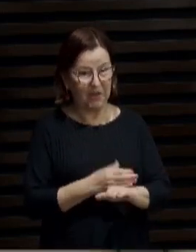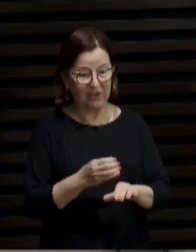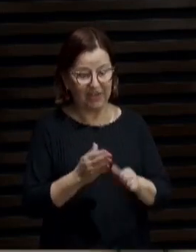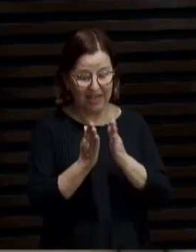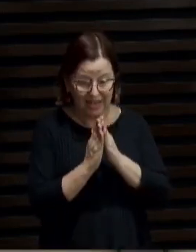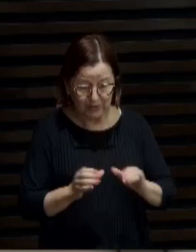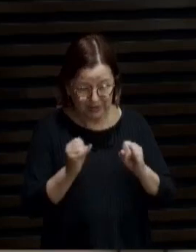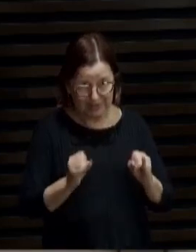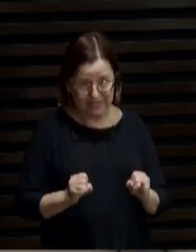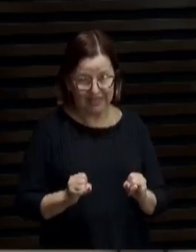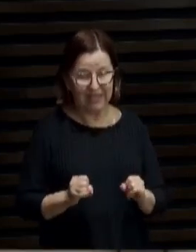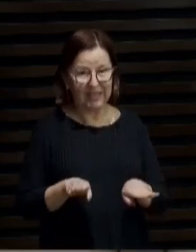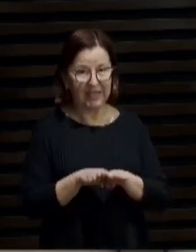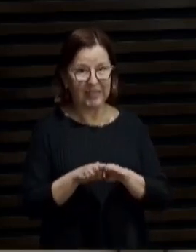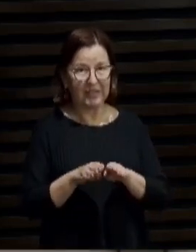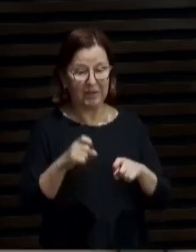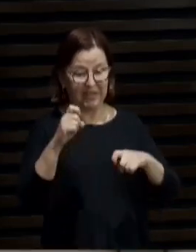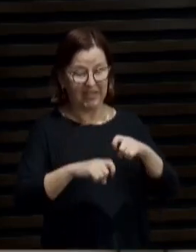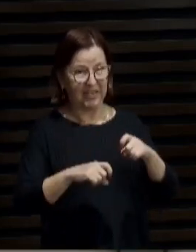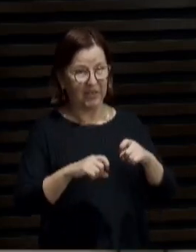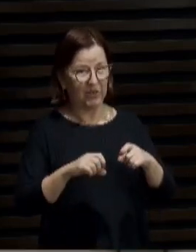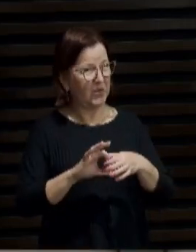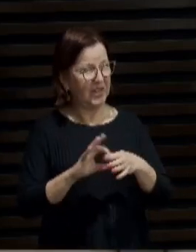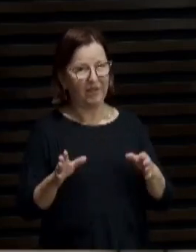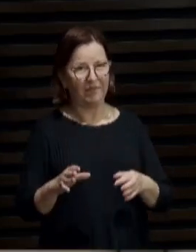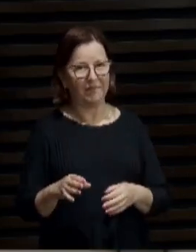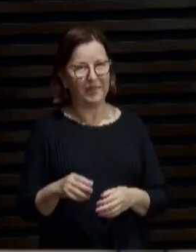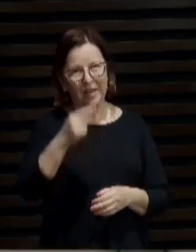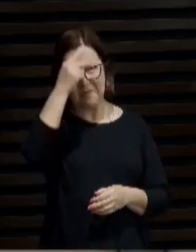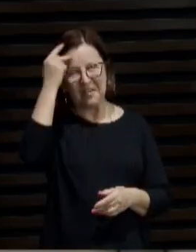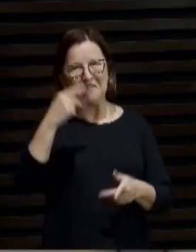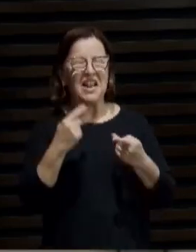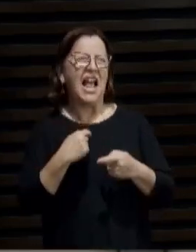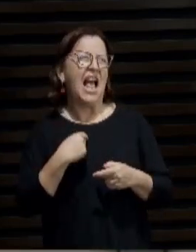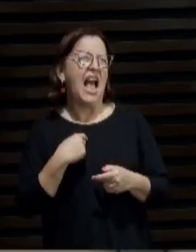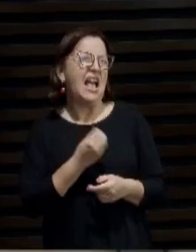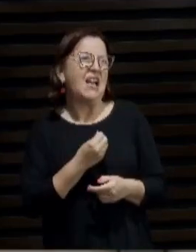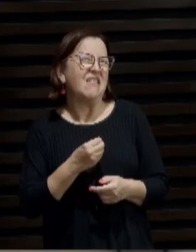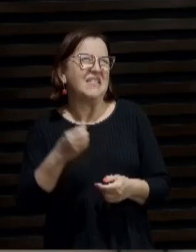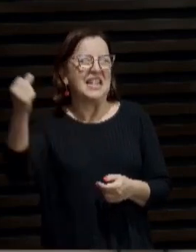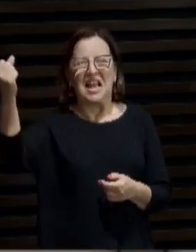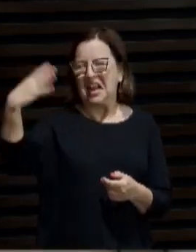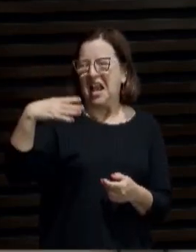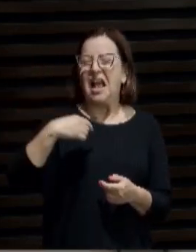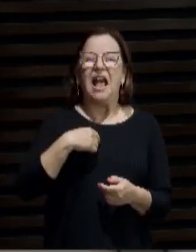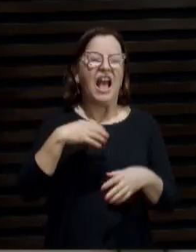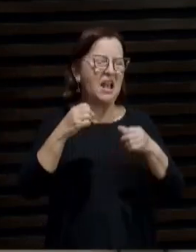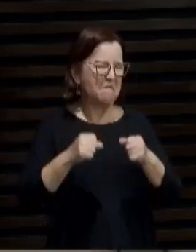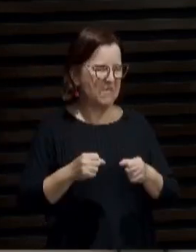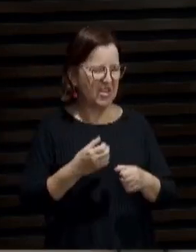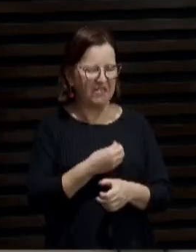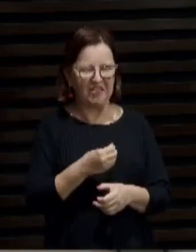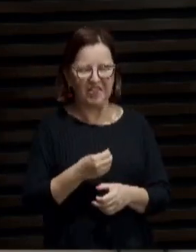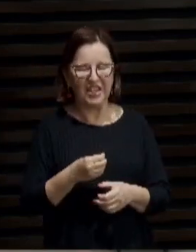famosa e antiga graça barata. Eu estou na graça, eu posso fazer qualquer coisa, eu estou na graça, eu posso viver uma vida